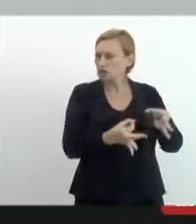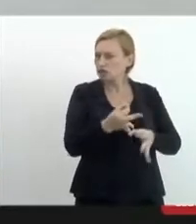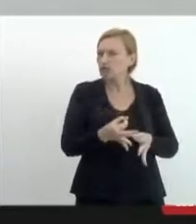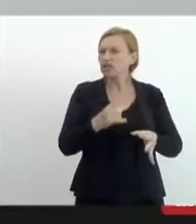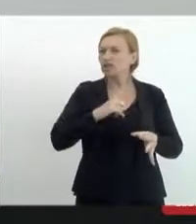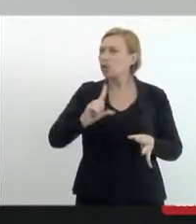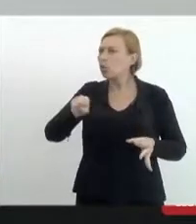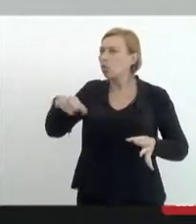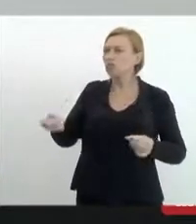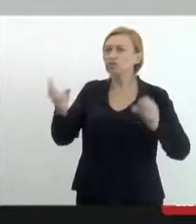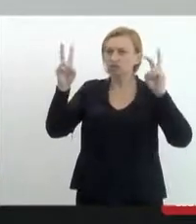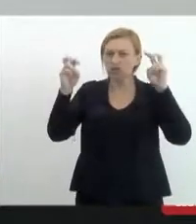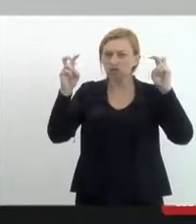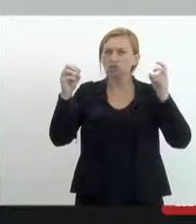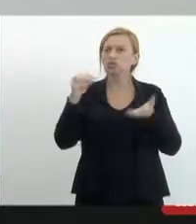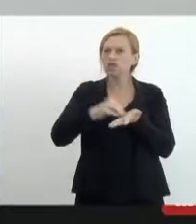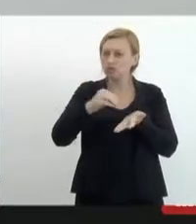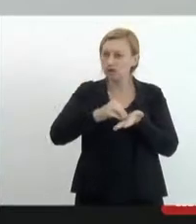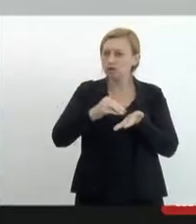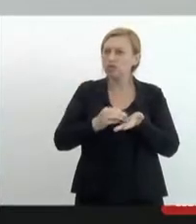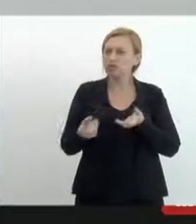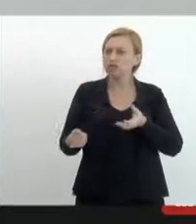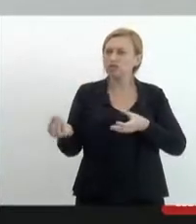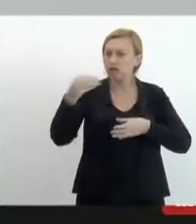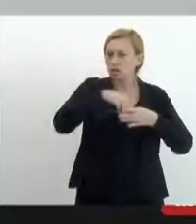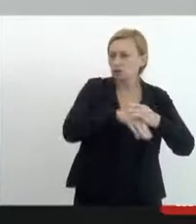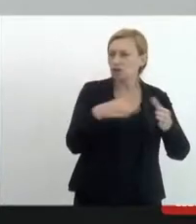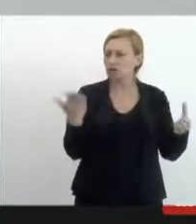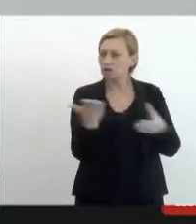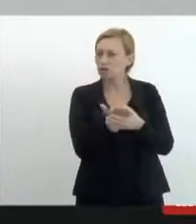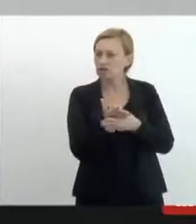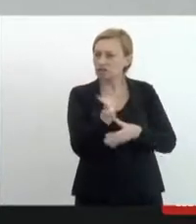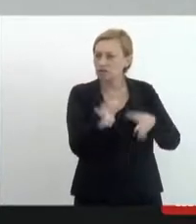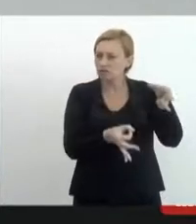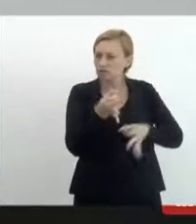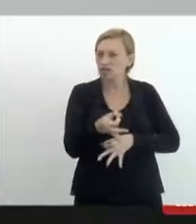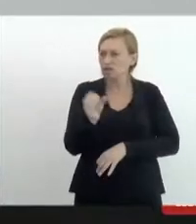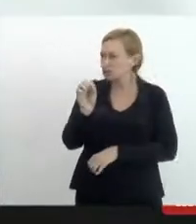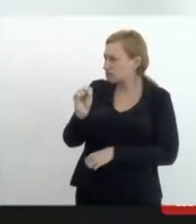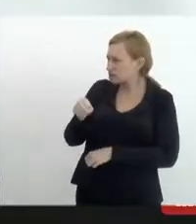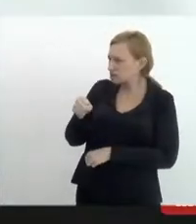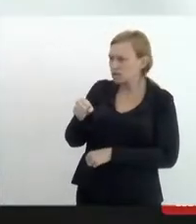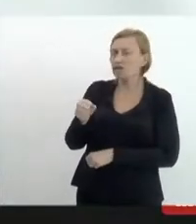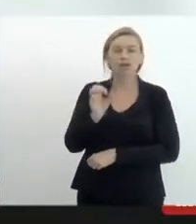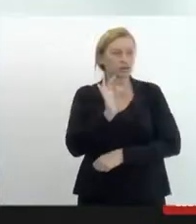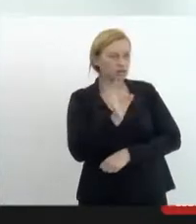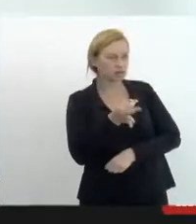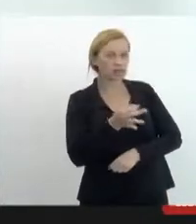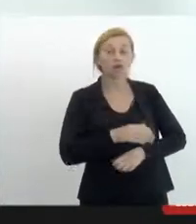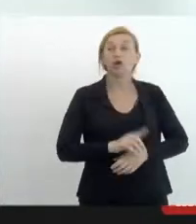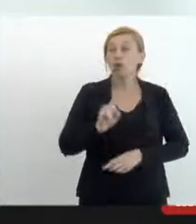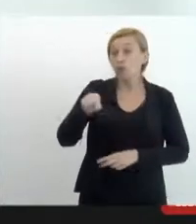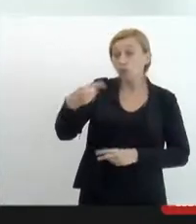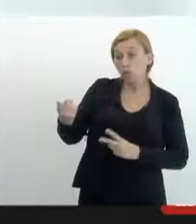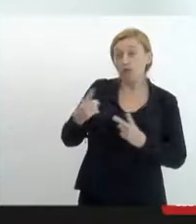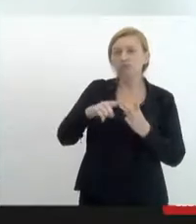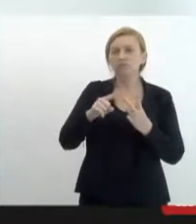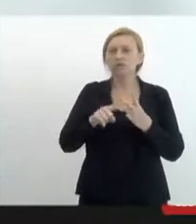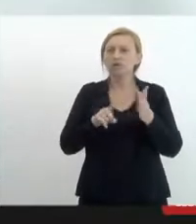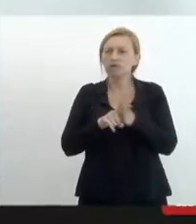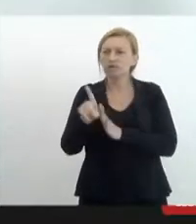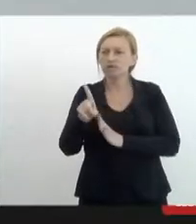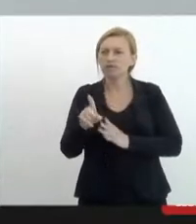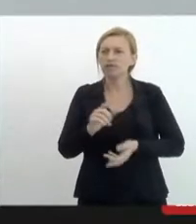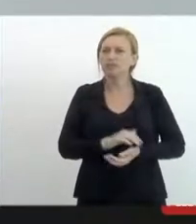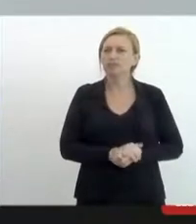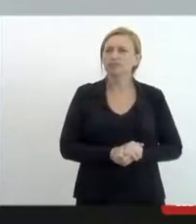tem as outras questões que estão ainda na esfera administrativa, é isso? Perfeitamente, deputado. Uma outra coisa que eu queria perguntar é o